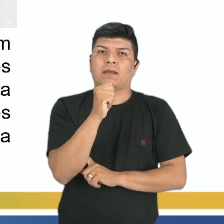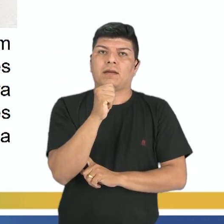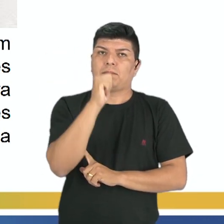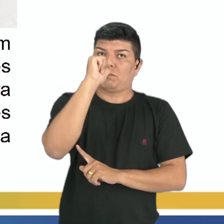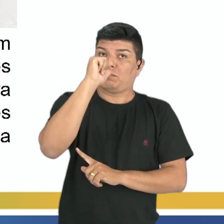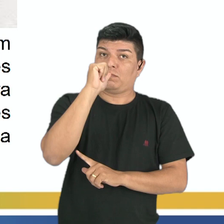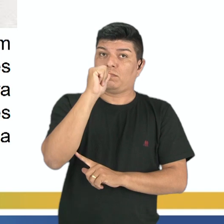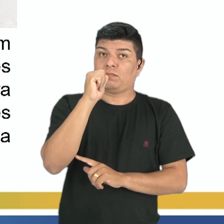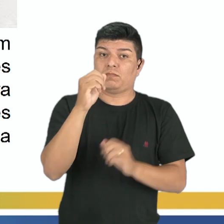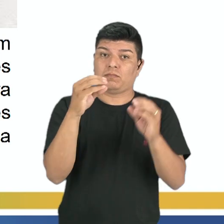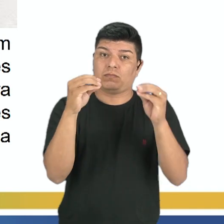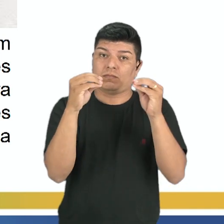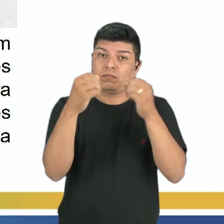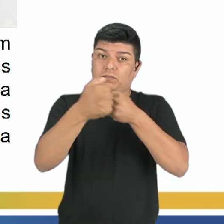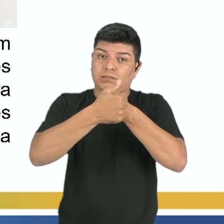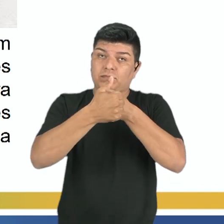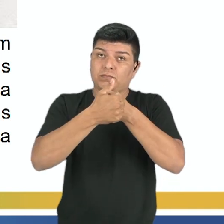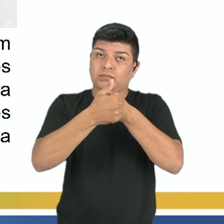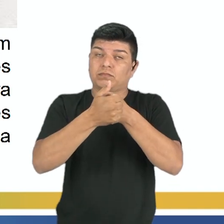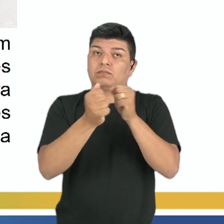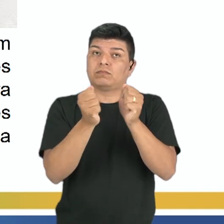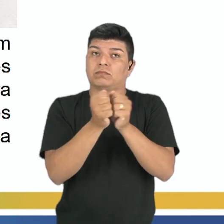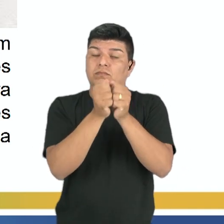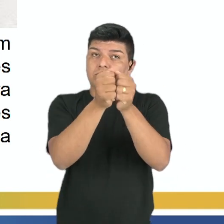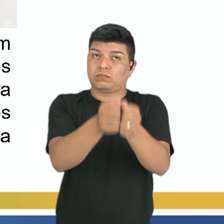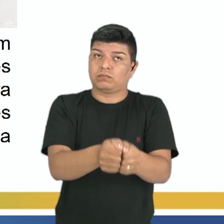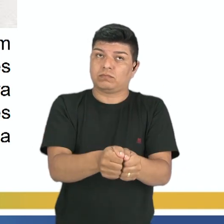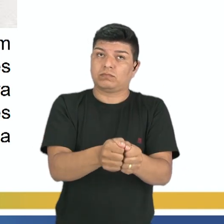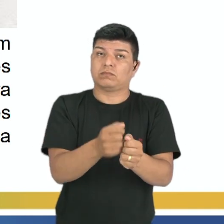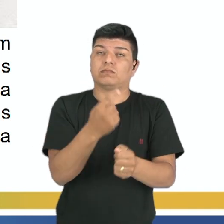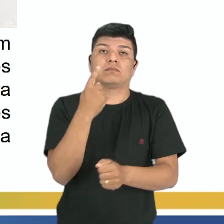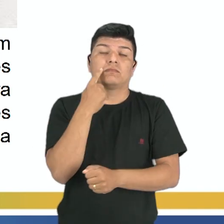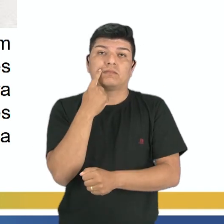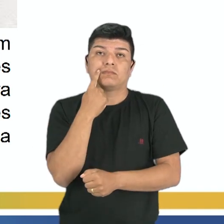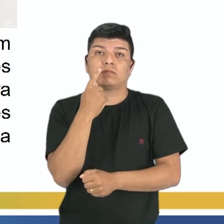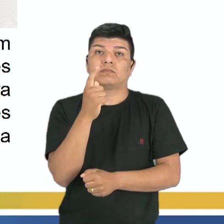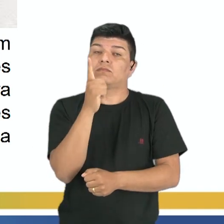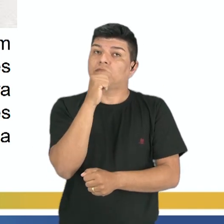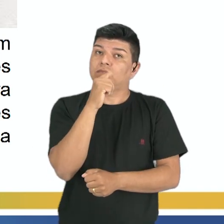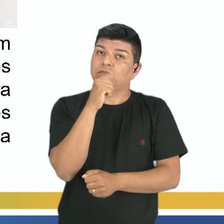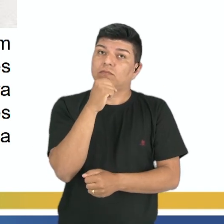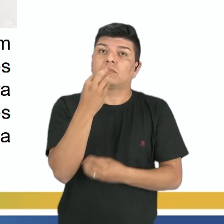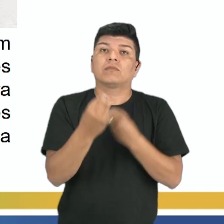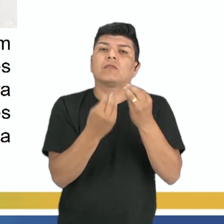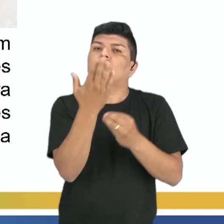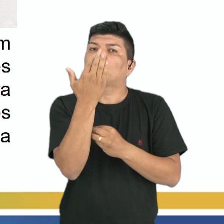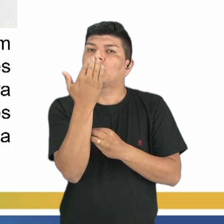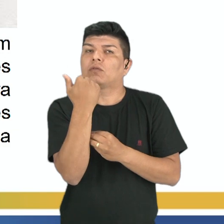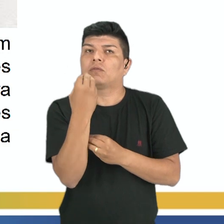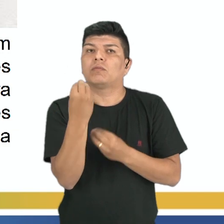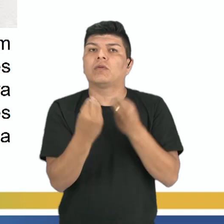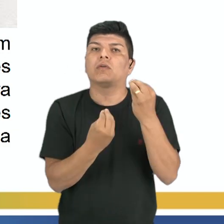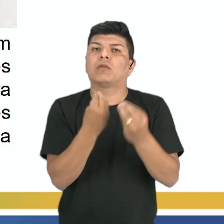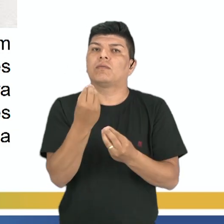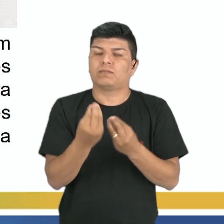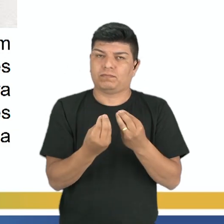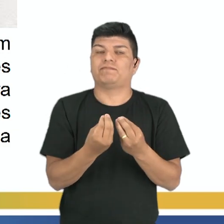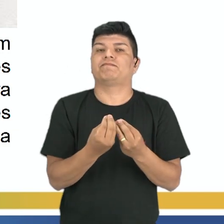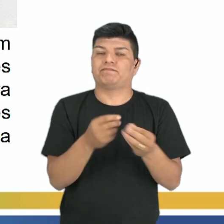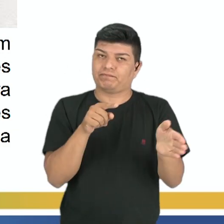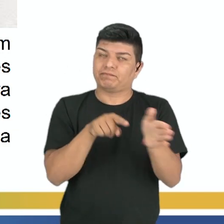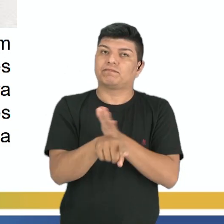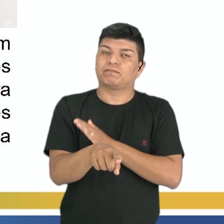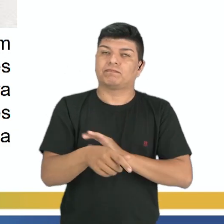juntavam boca e água. Como será que eles escreviam a palavra comer? Como você chegou a essa conclusão? Então, são perguntas subjetivas,